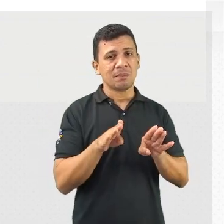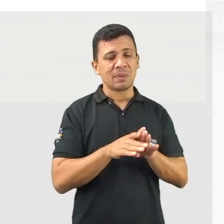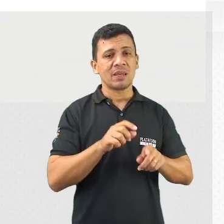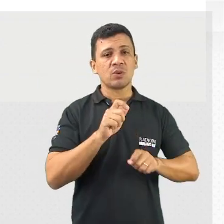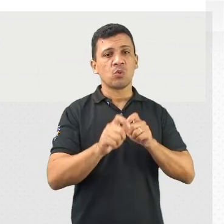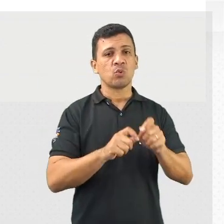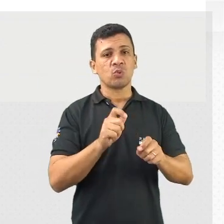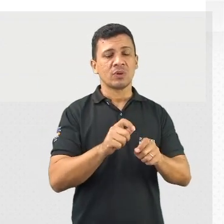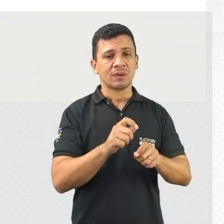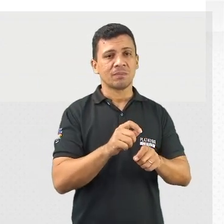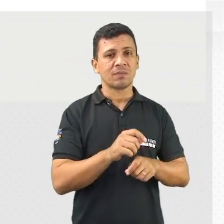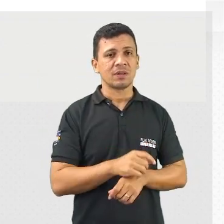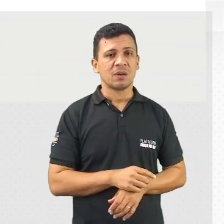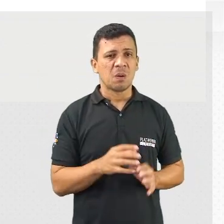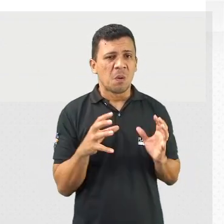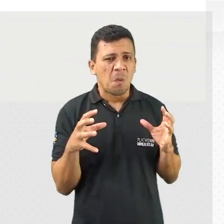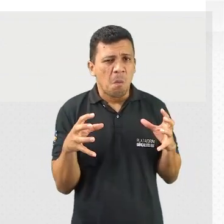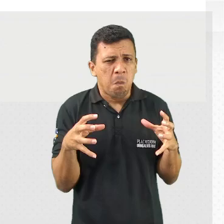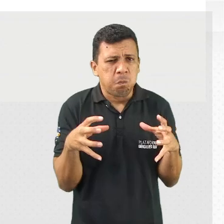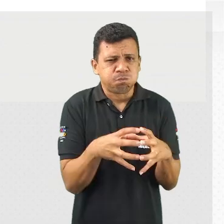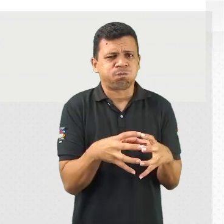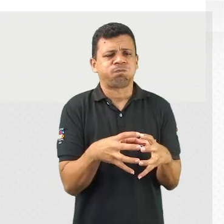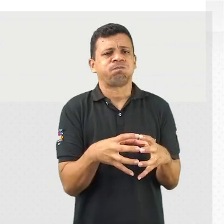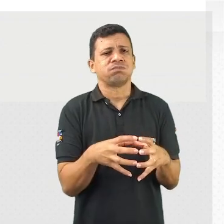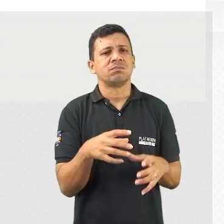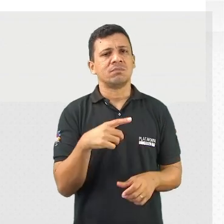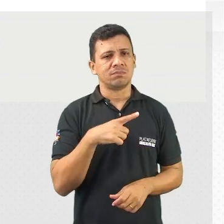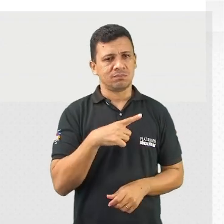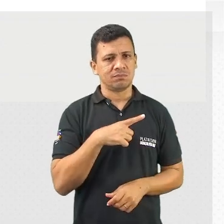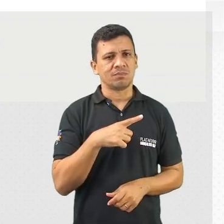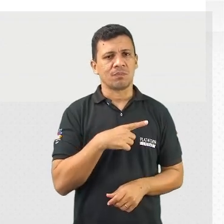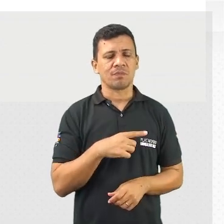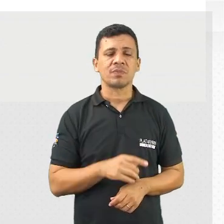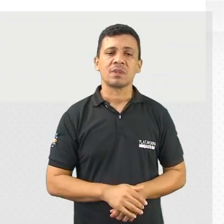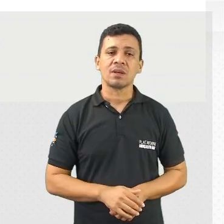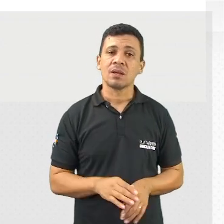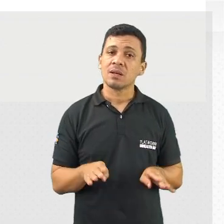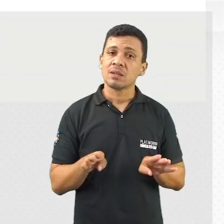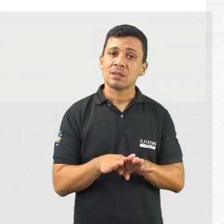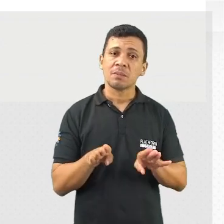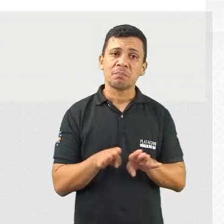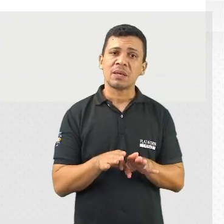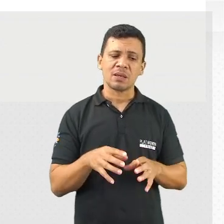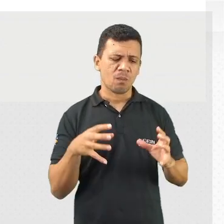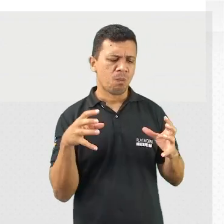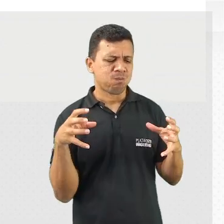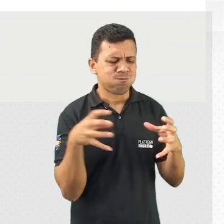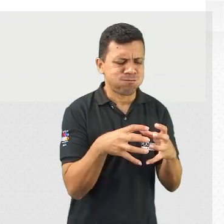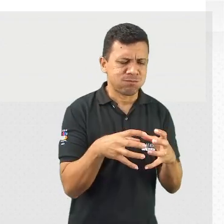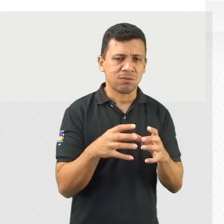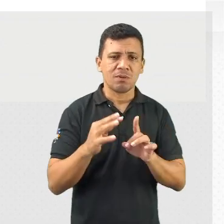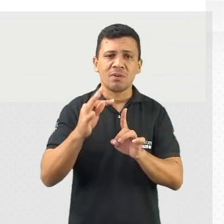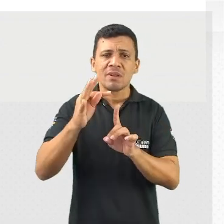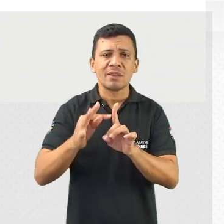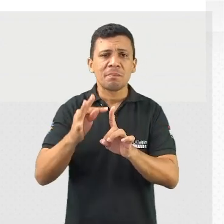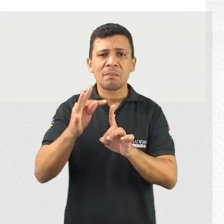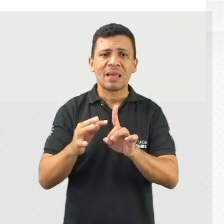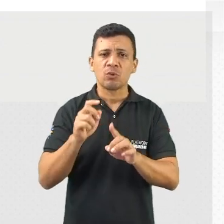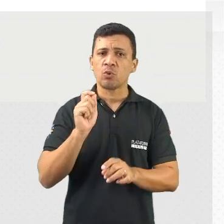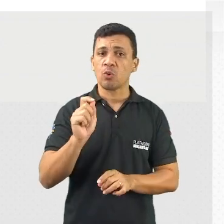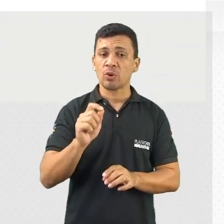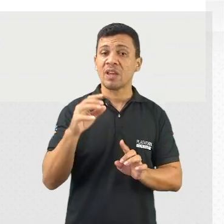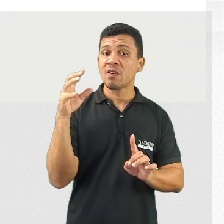será a pressão. E, consequentemente, essa pressão e temperatura